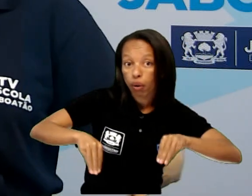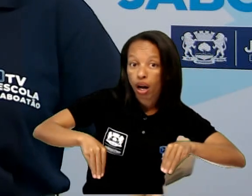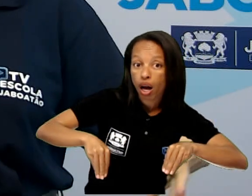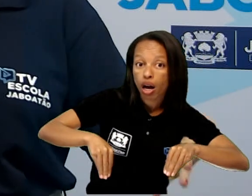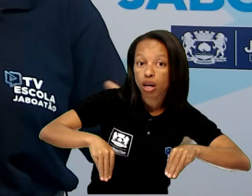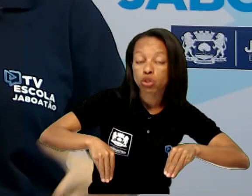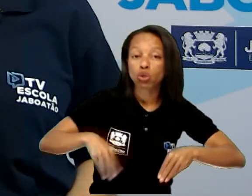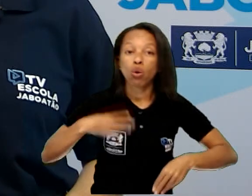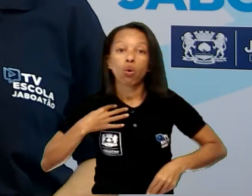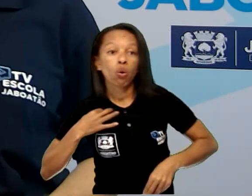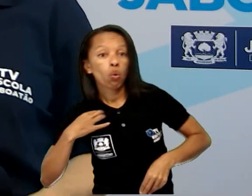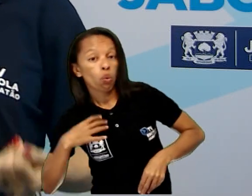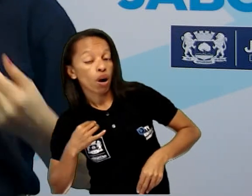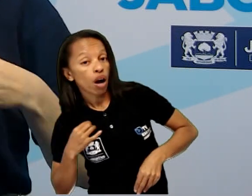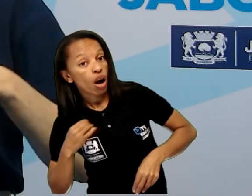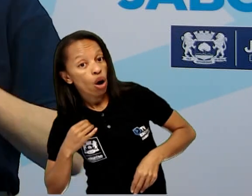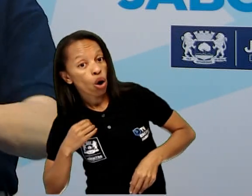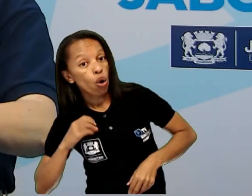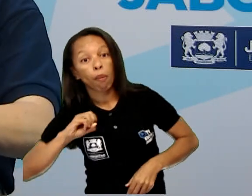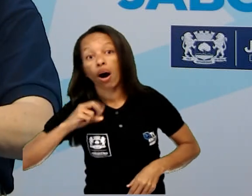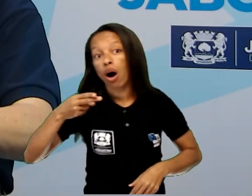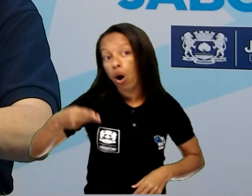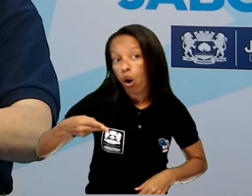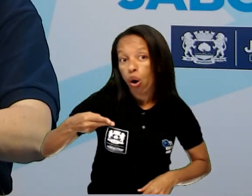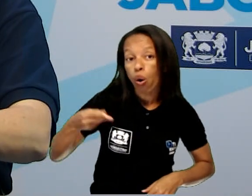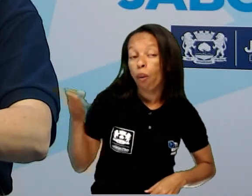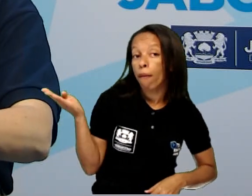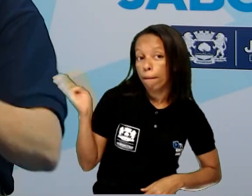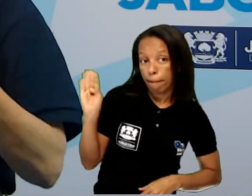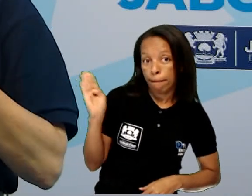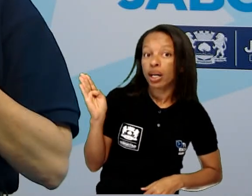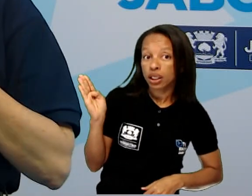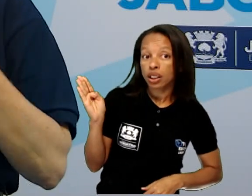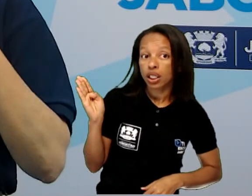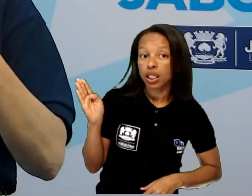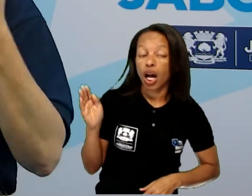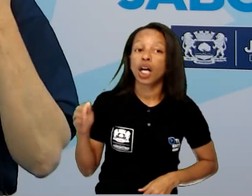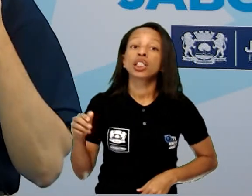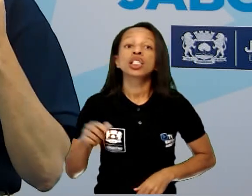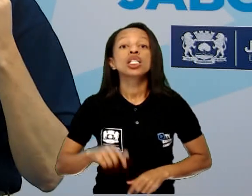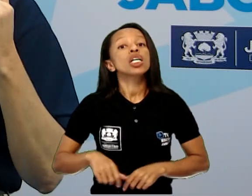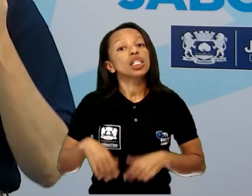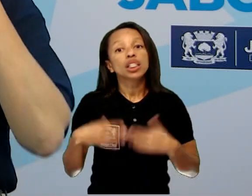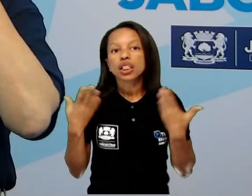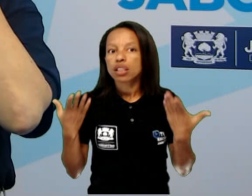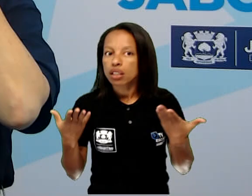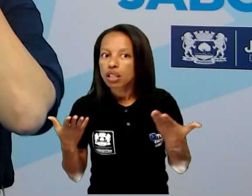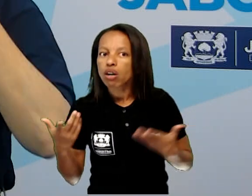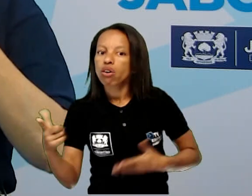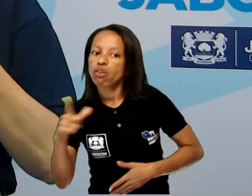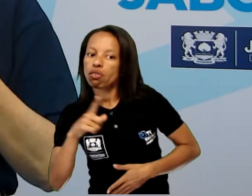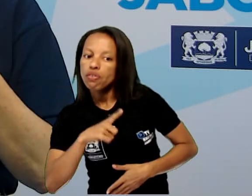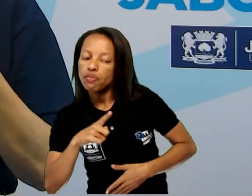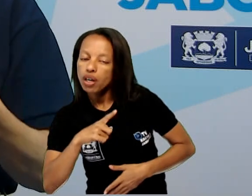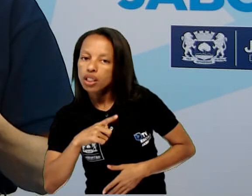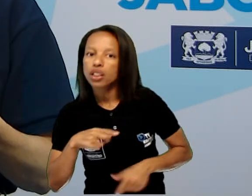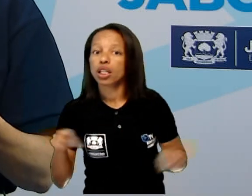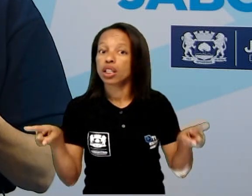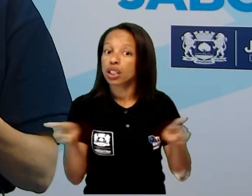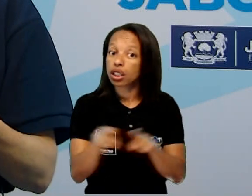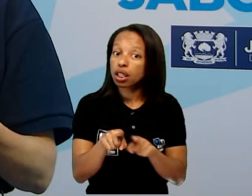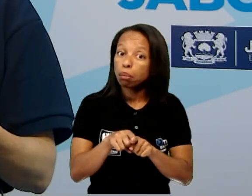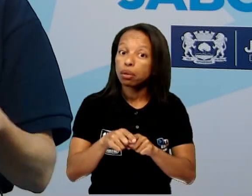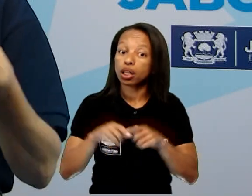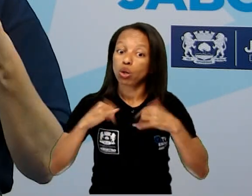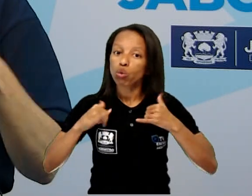pano, alguma coisa de madeira, para não vazar corrente elétrica para você, porque como eu falei anteriormente, nós somos condutores de